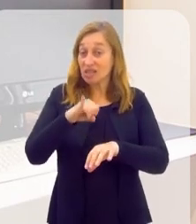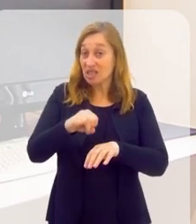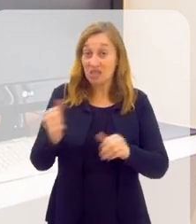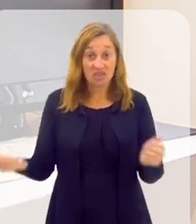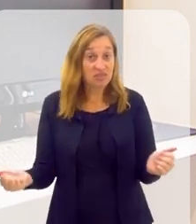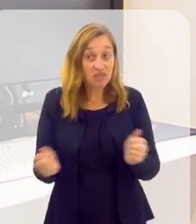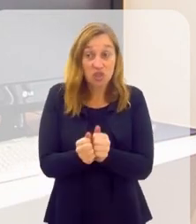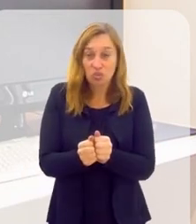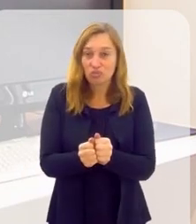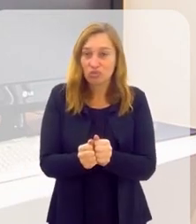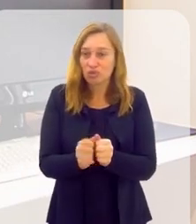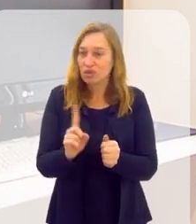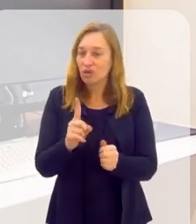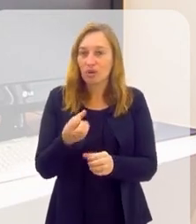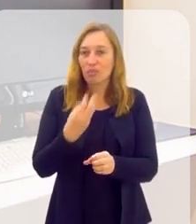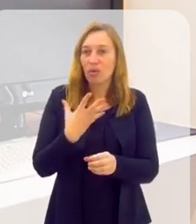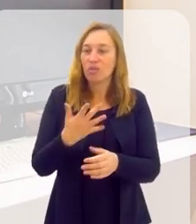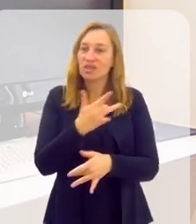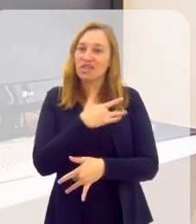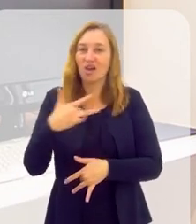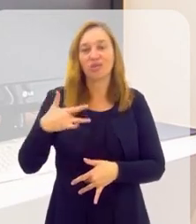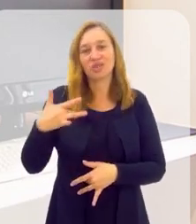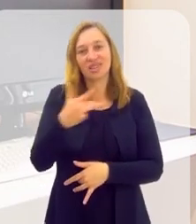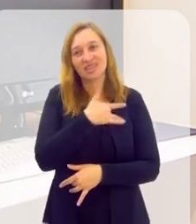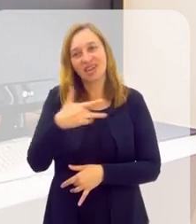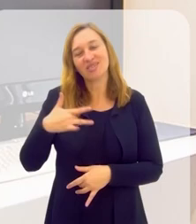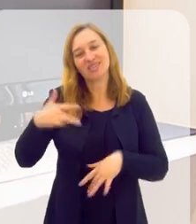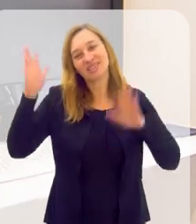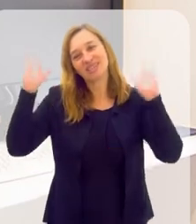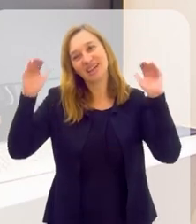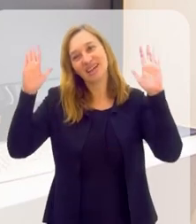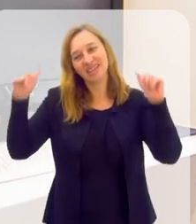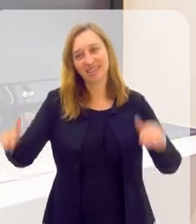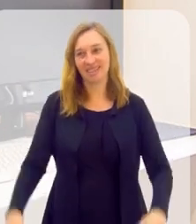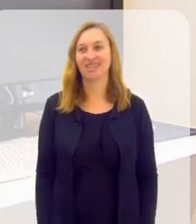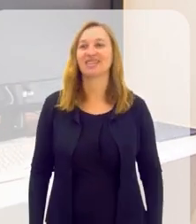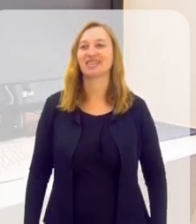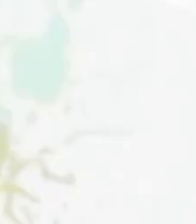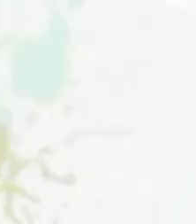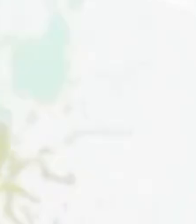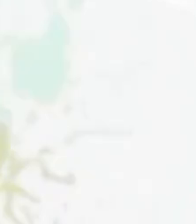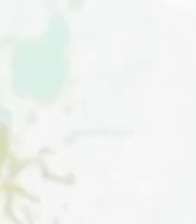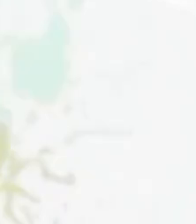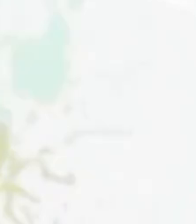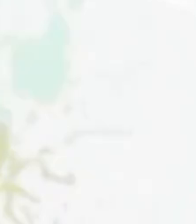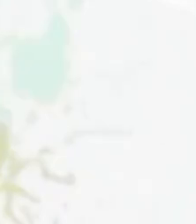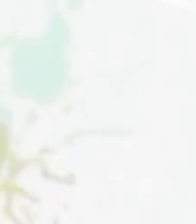envolver, não cola. Saúde, saúde e até lá!